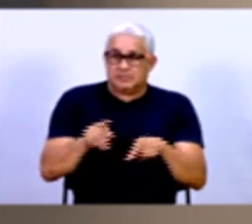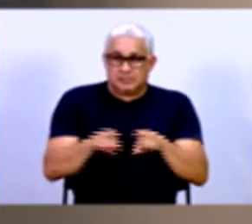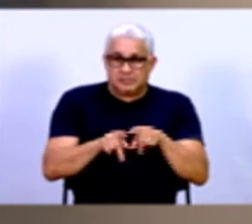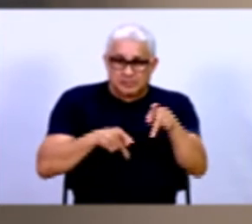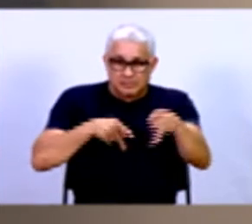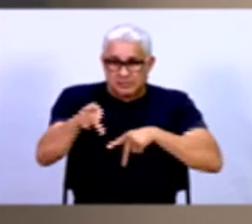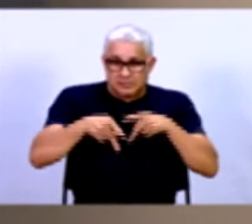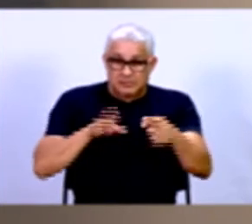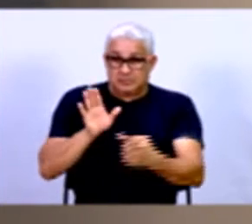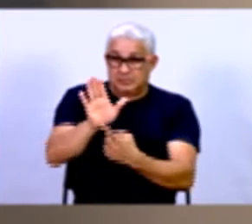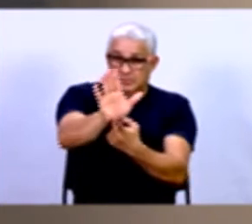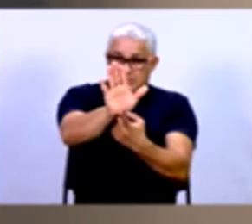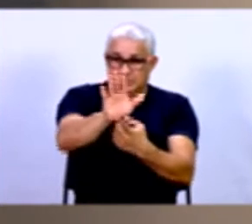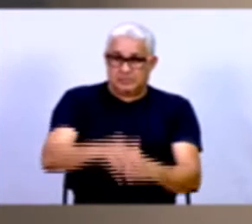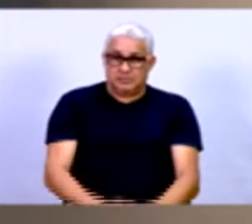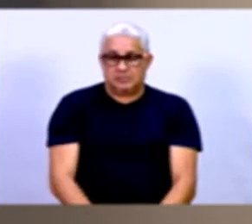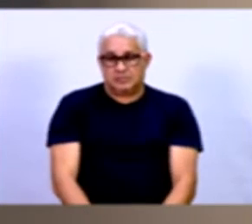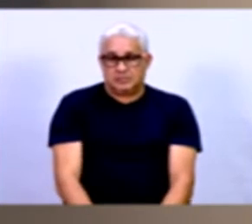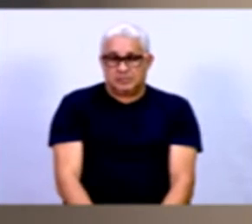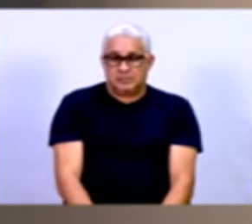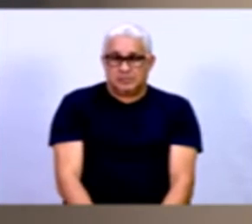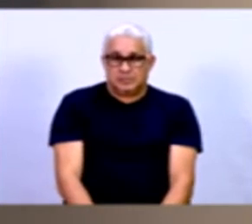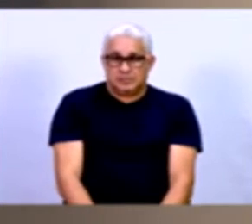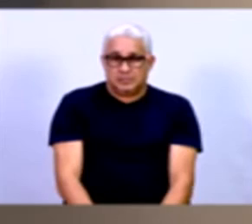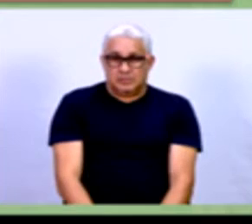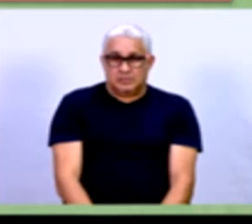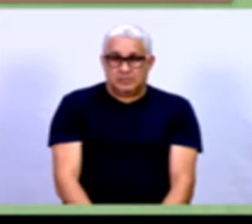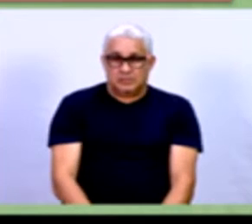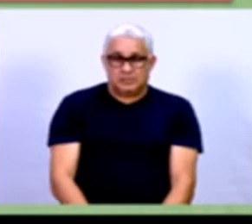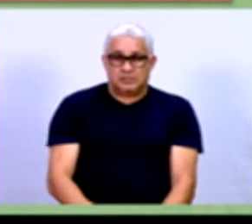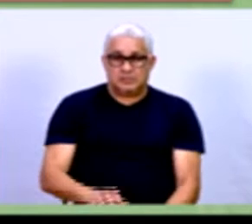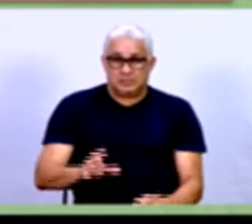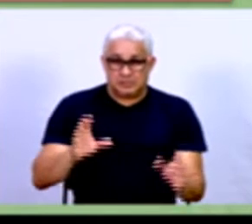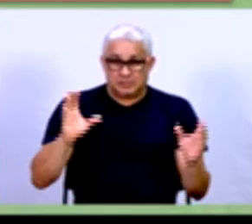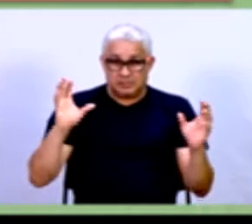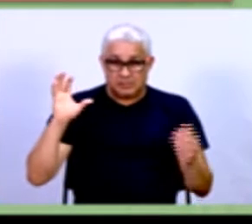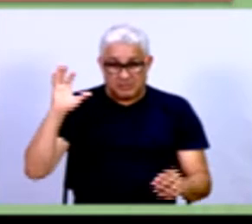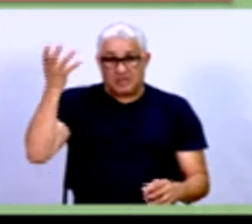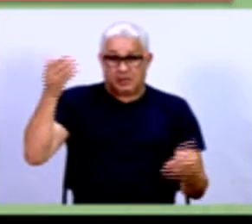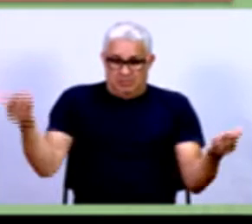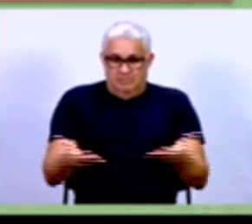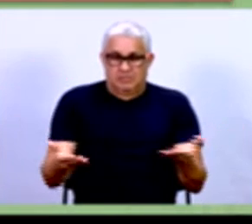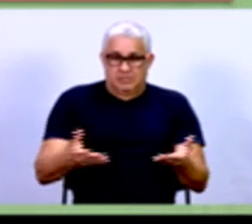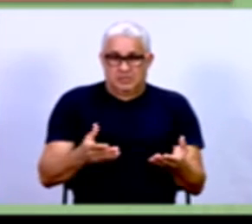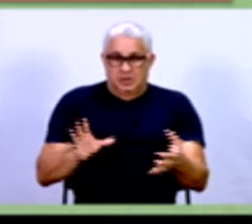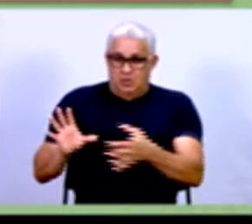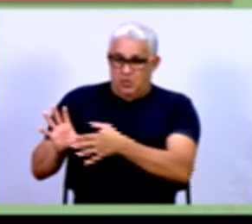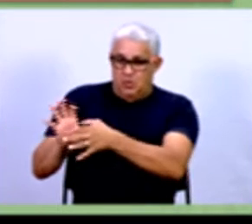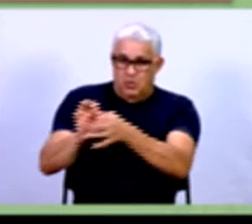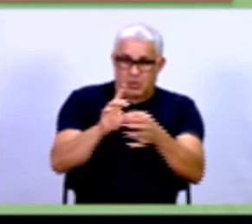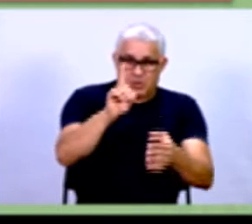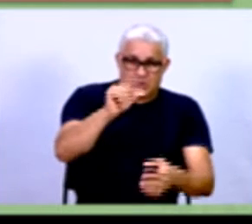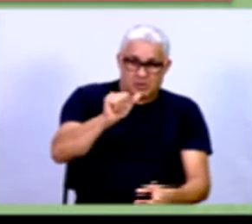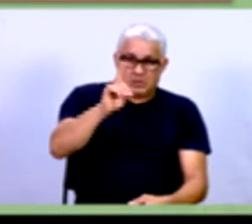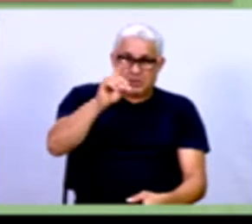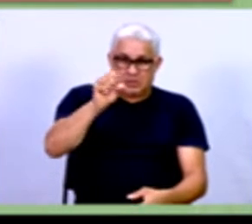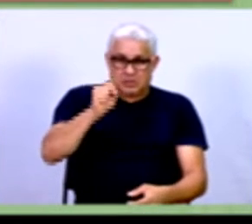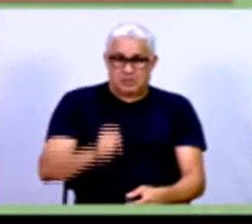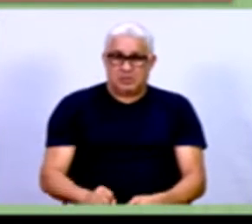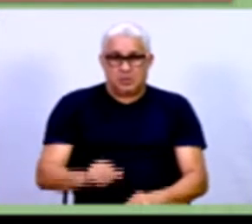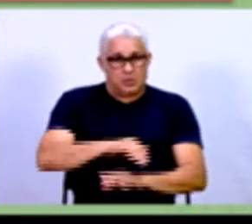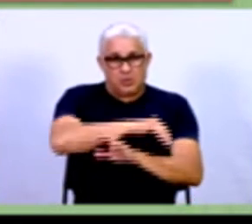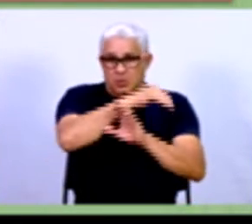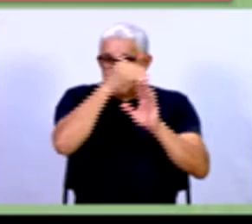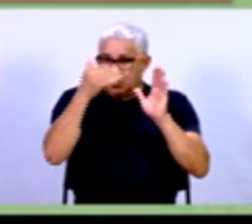população e a amostra. Então, vamos defini-los aqui agora. Ó. Se um conjunto de dados consiste em todas